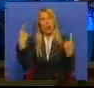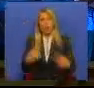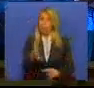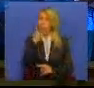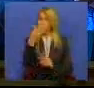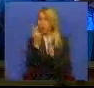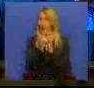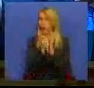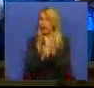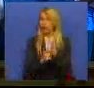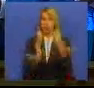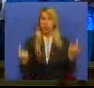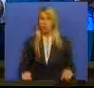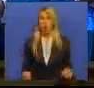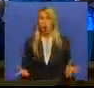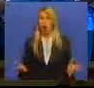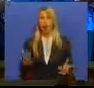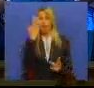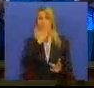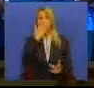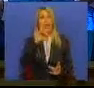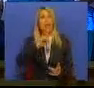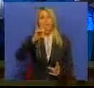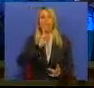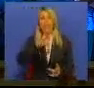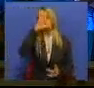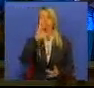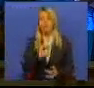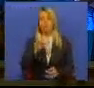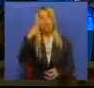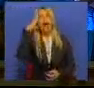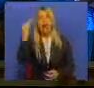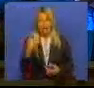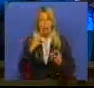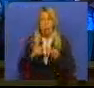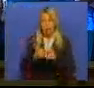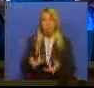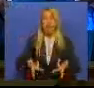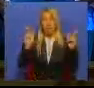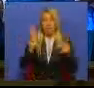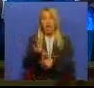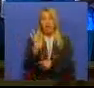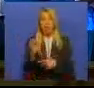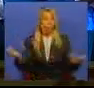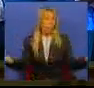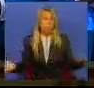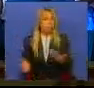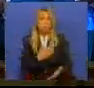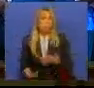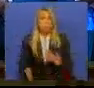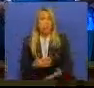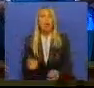caros. Porque se a Sra. Ministra acha que o problema da liberdade de escolha é indiferente, é porque acha que tem o poder